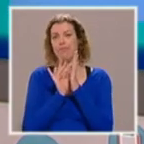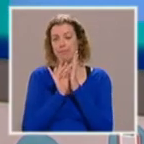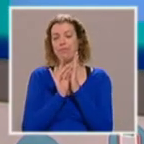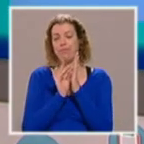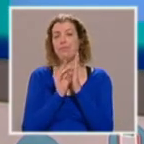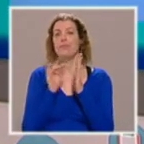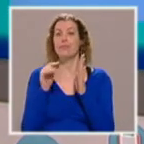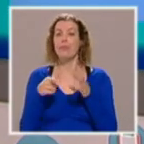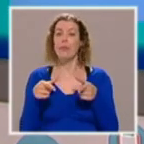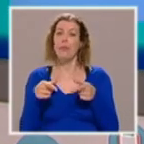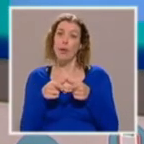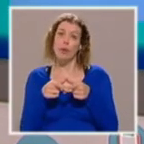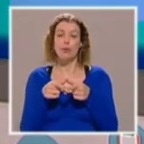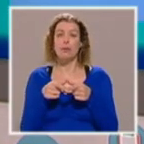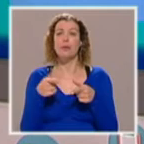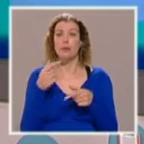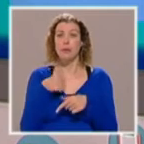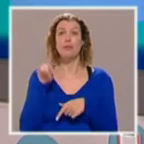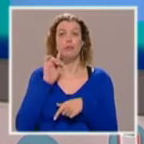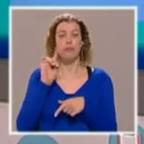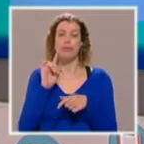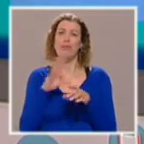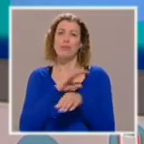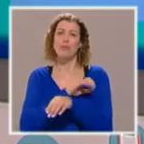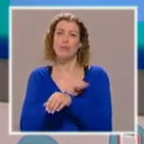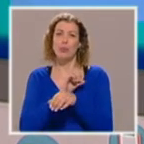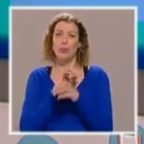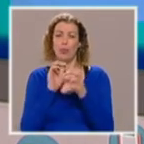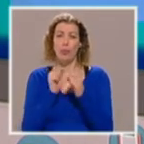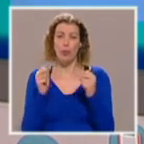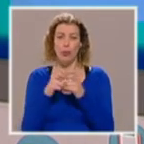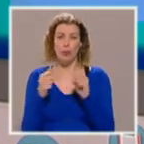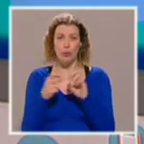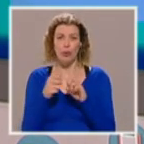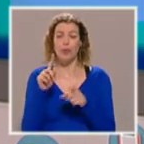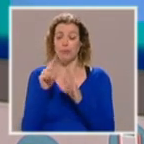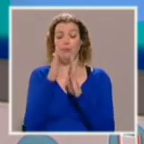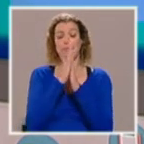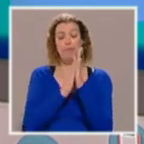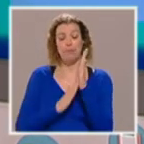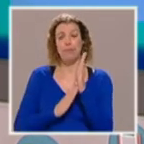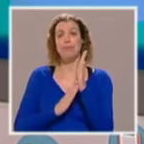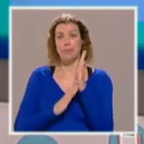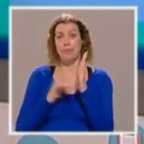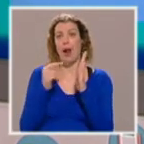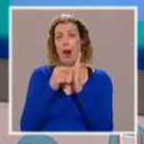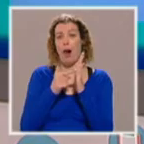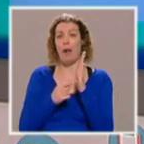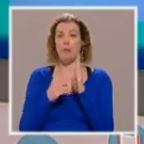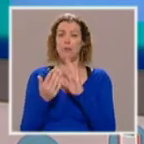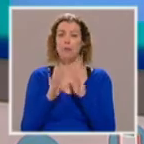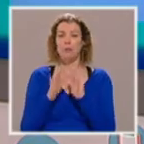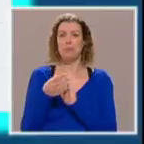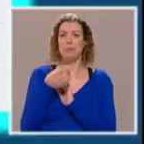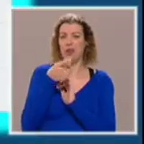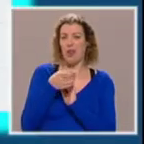um órgão, um canal extremamente muscular e espesso, constituído por uma parede, que é o miométrio, com cerca de